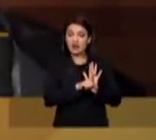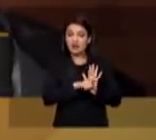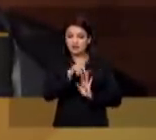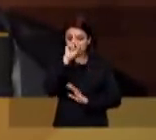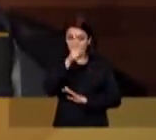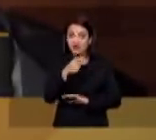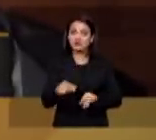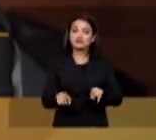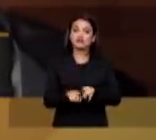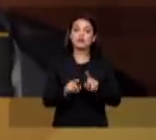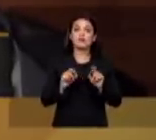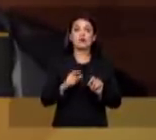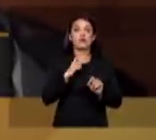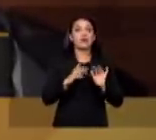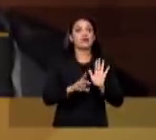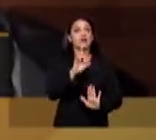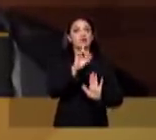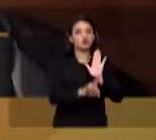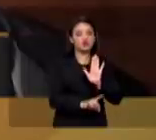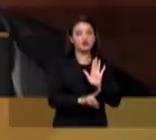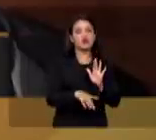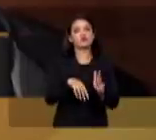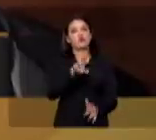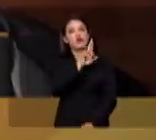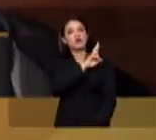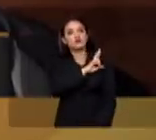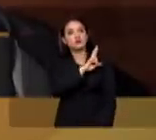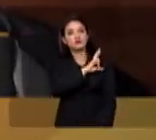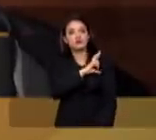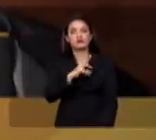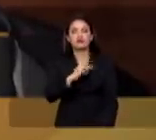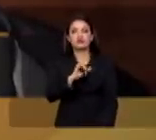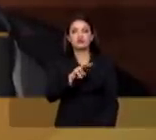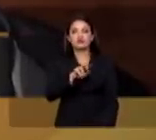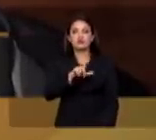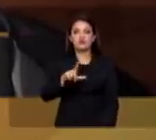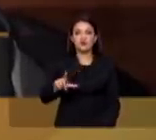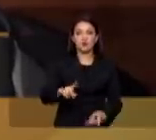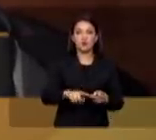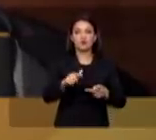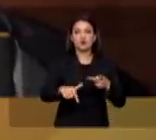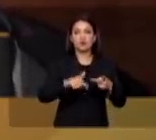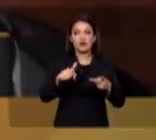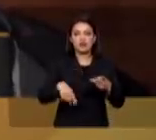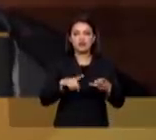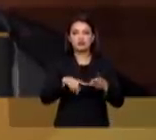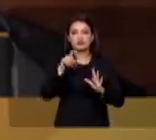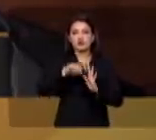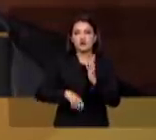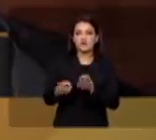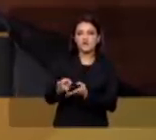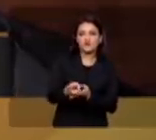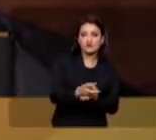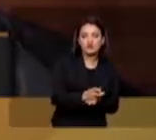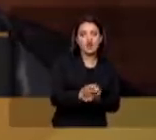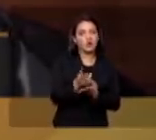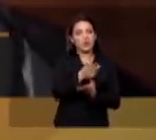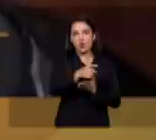se determine seus direitos, obrigações de natureza civil, trabalhista, fiscal ou de qualquer